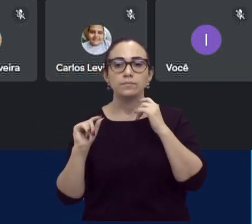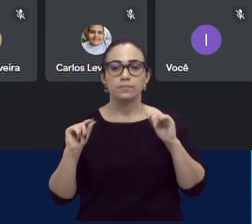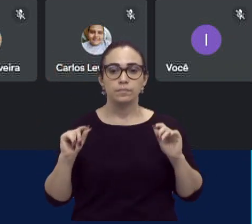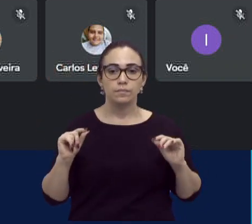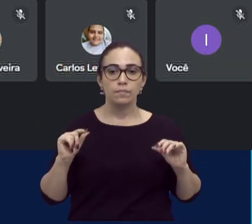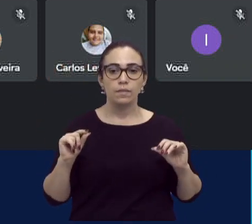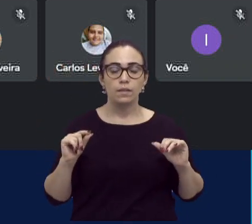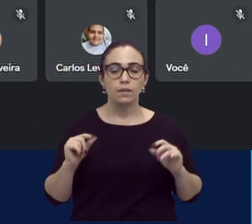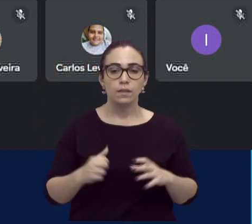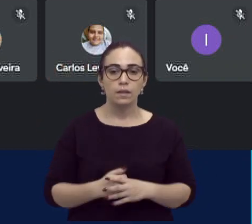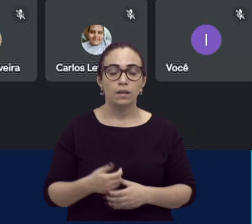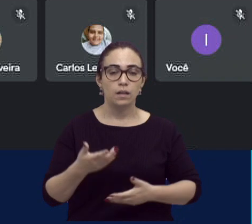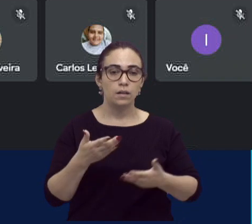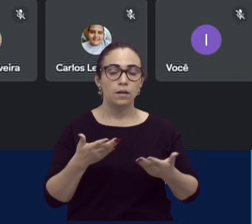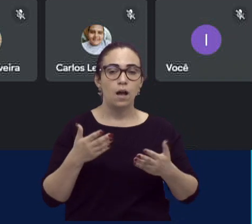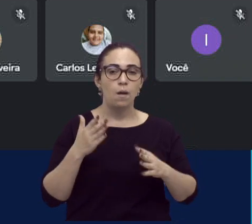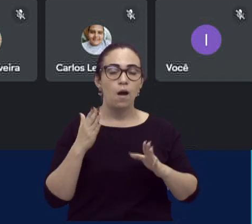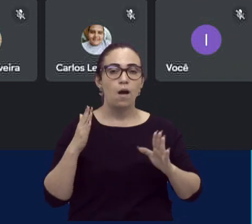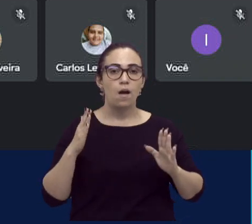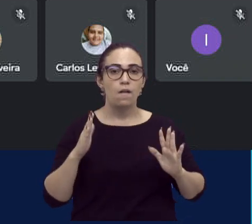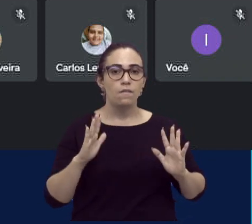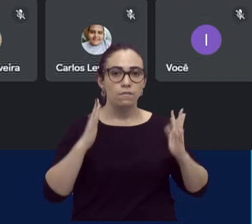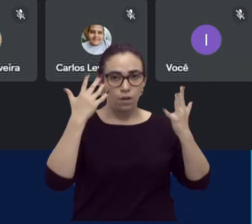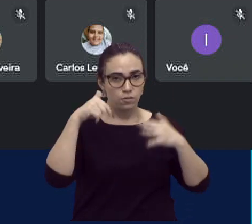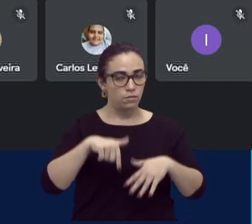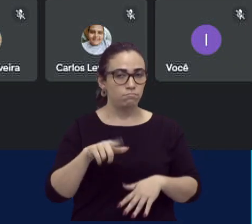respeitam a partida da pessoa.